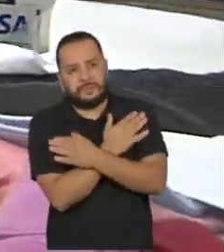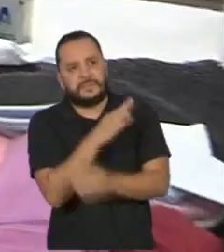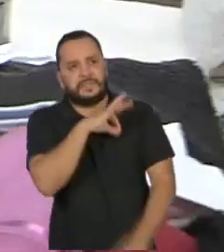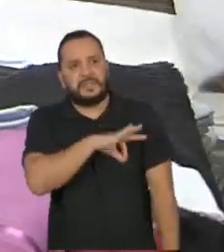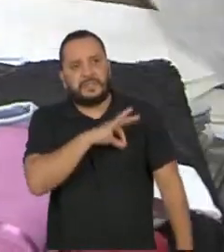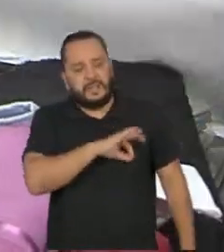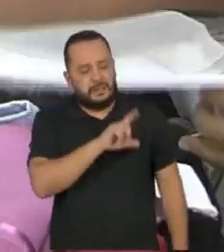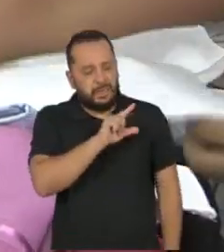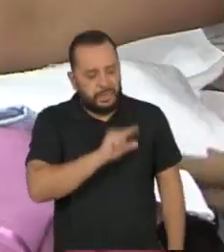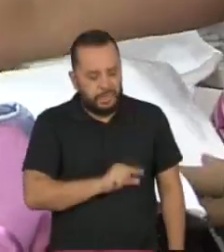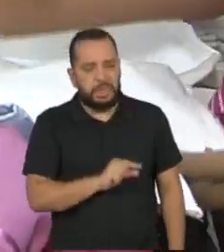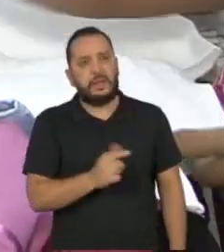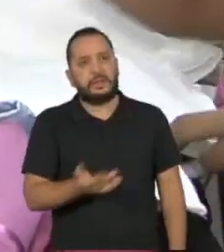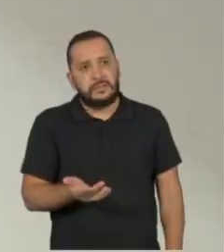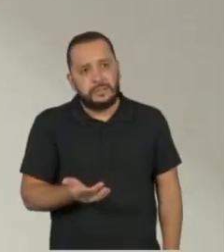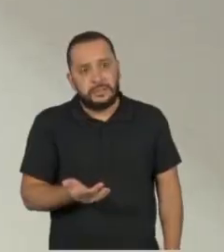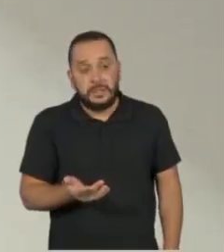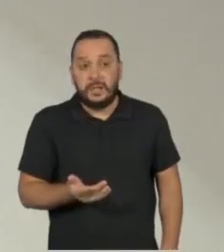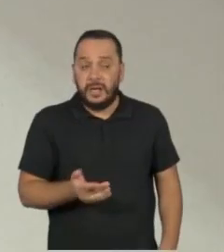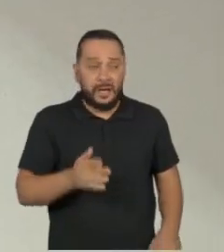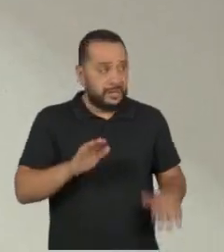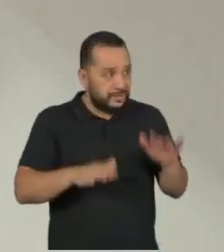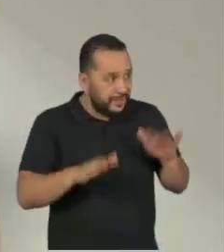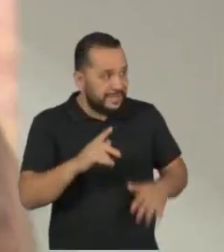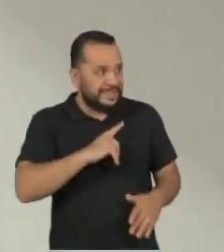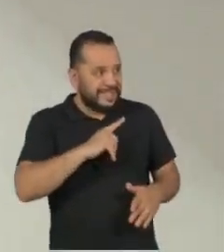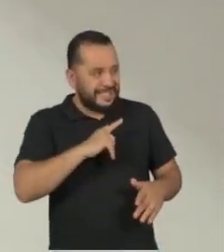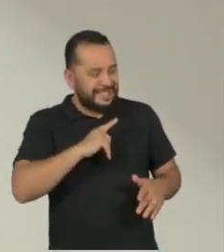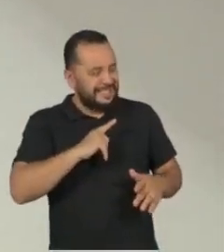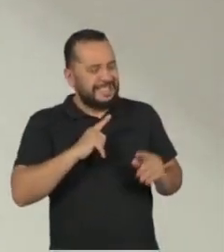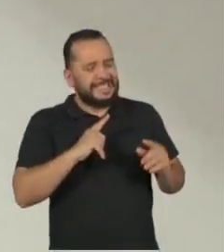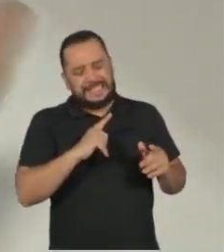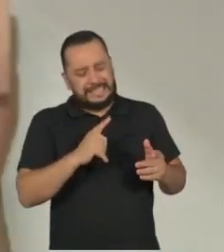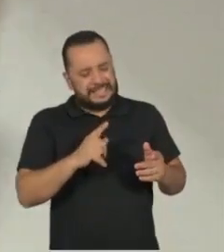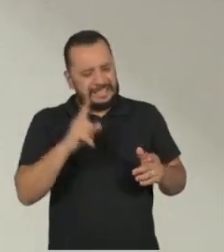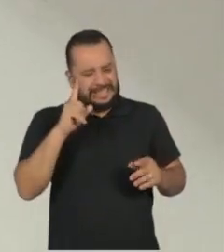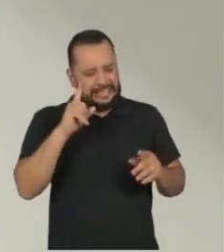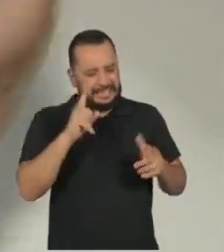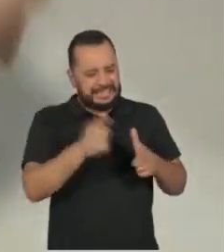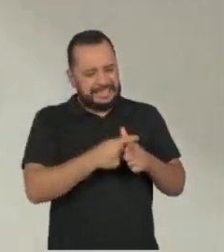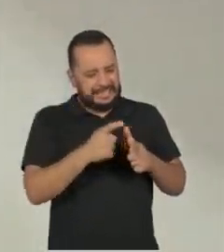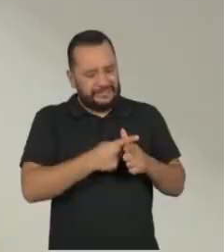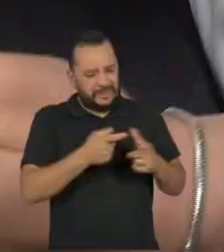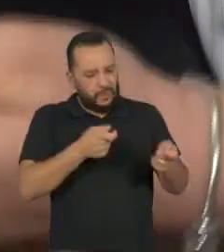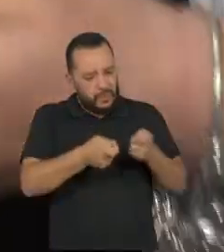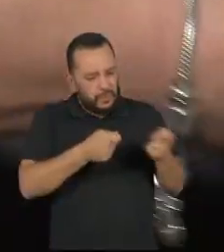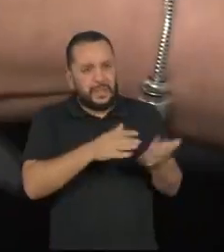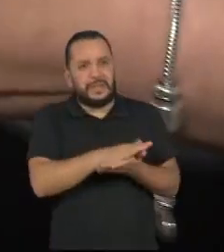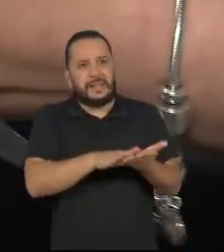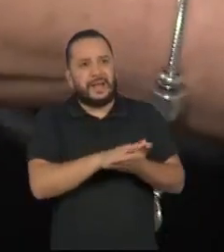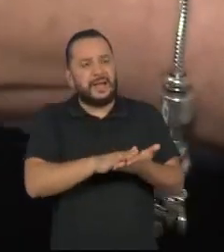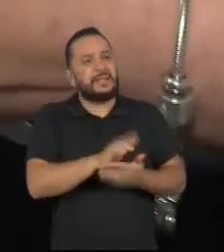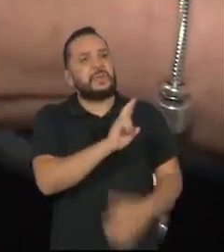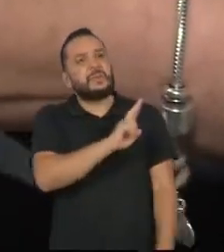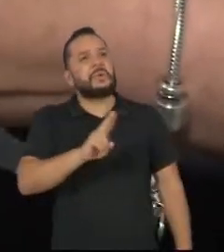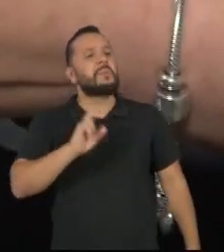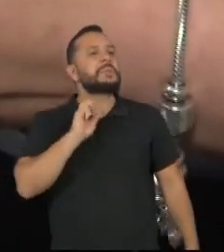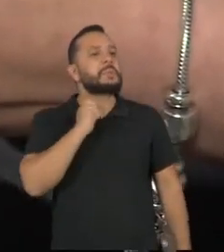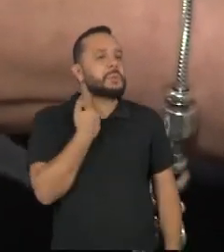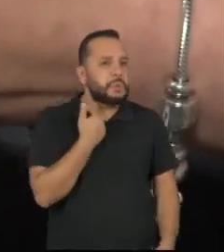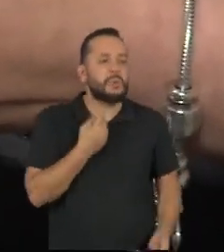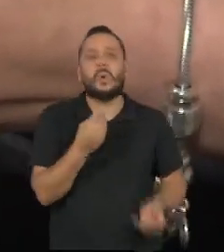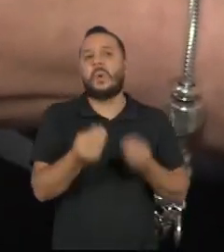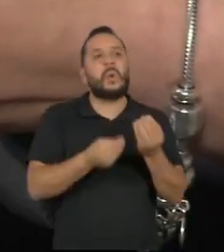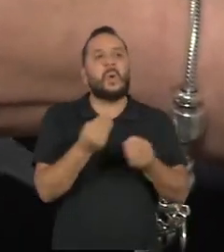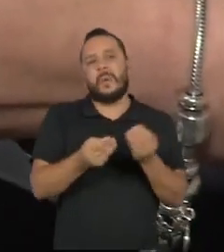baixos, muitas vezes já com um endividamento sem controle, com o nome sujo, como se organizar